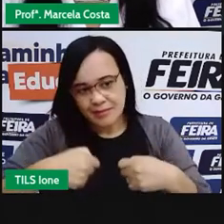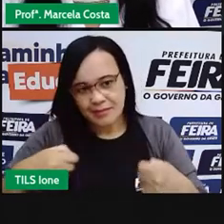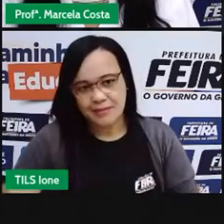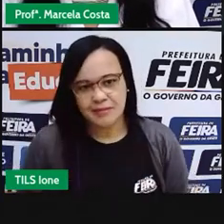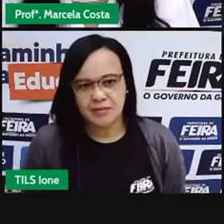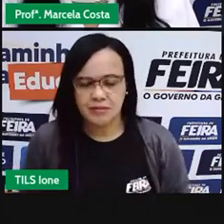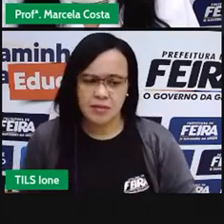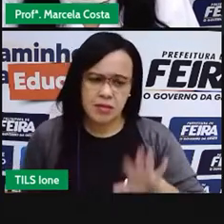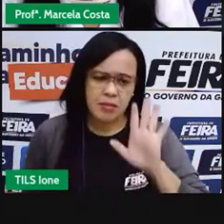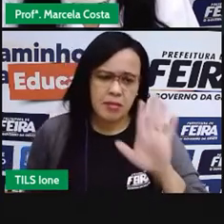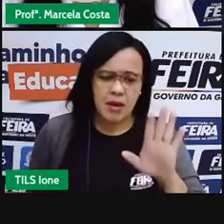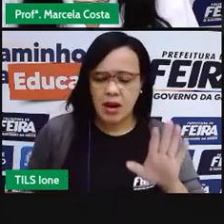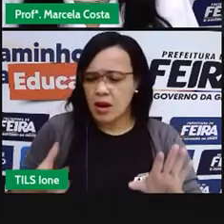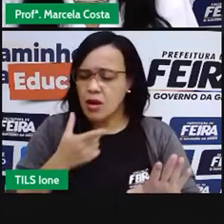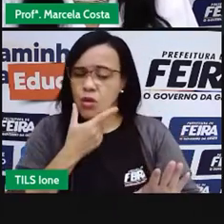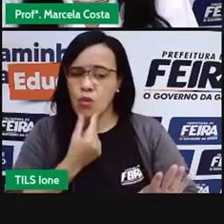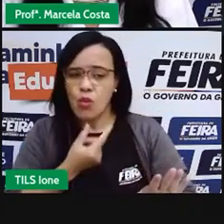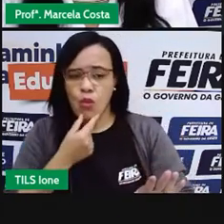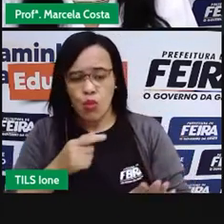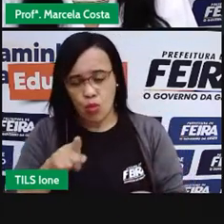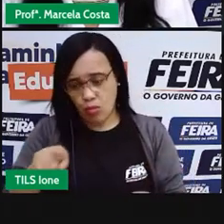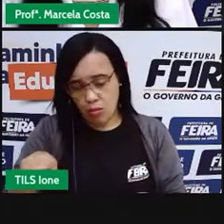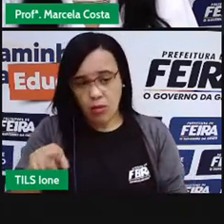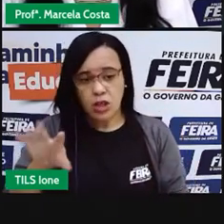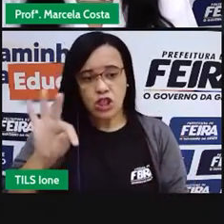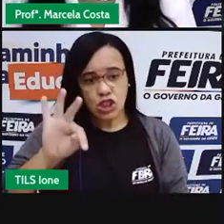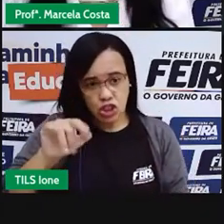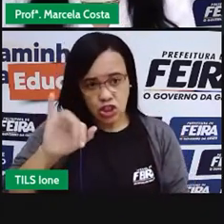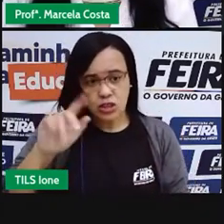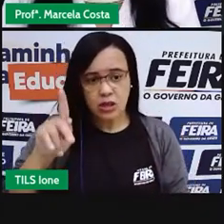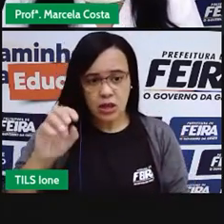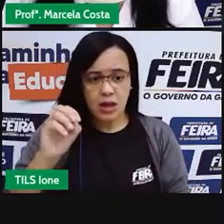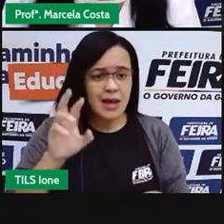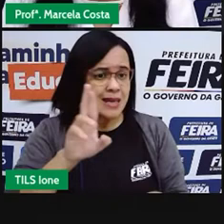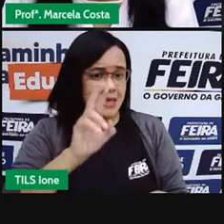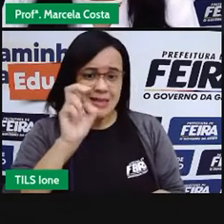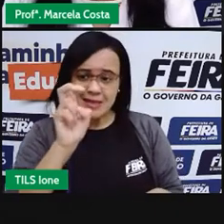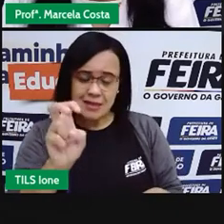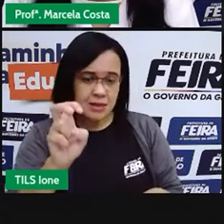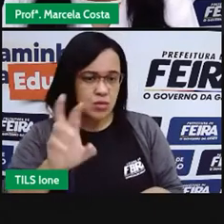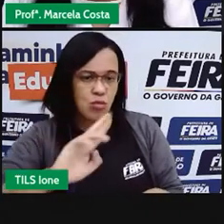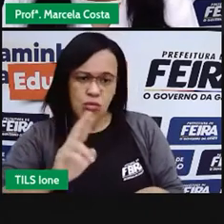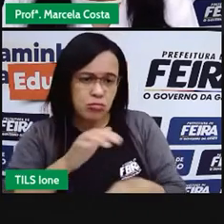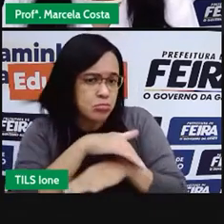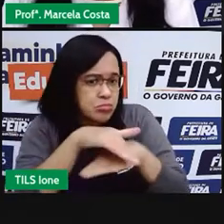Mas Thiago só tem R$5. Vai dar para ele comprar o carrinho?